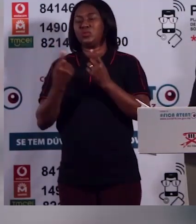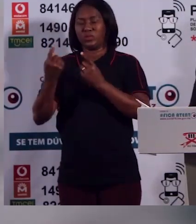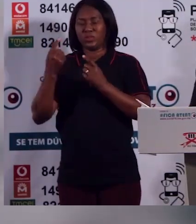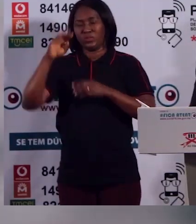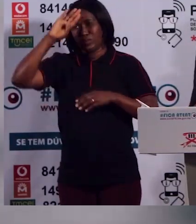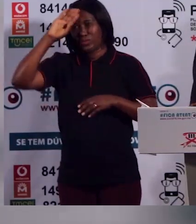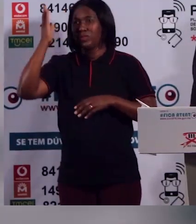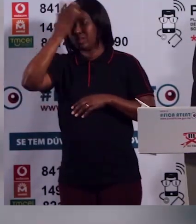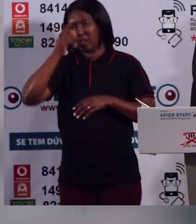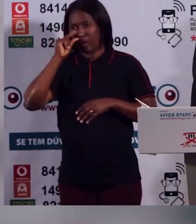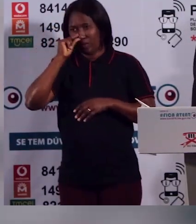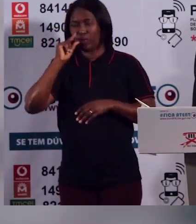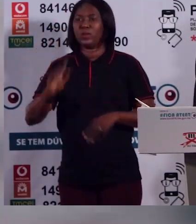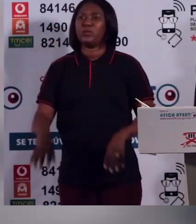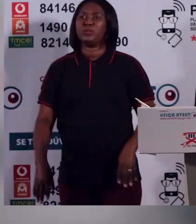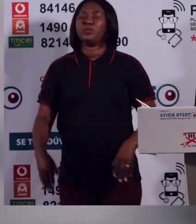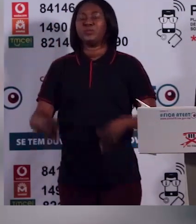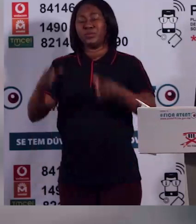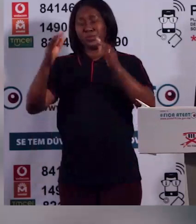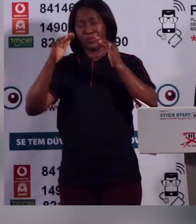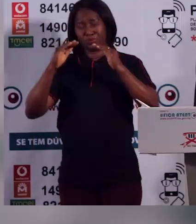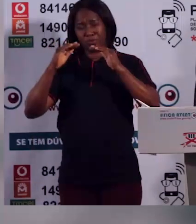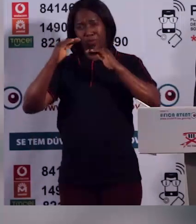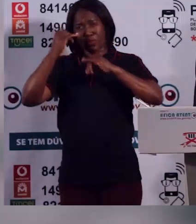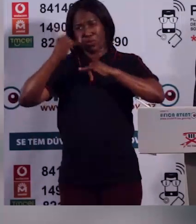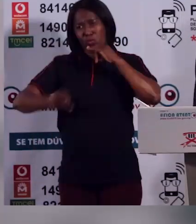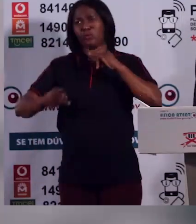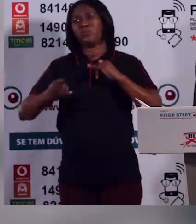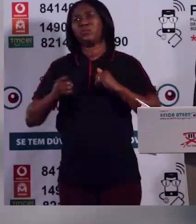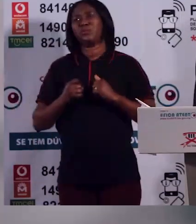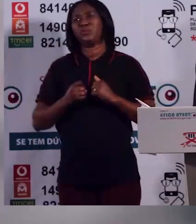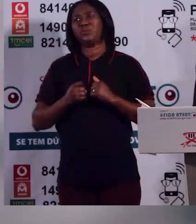Nampula. O último, por favor.